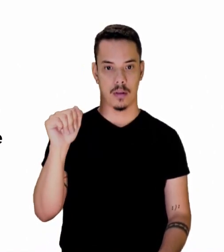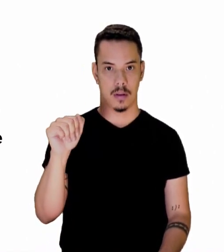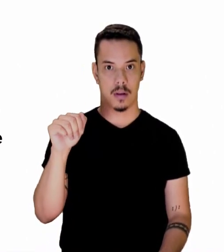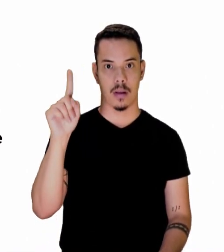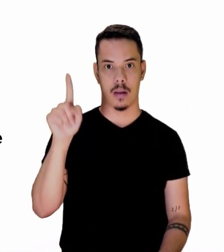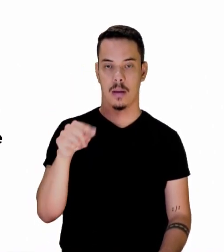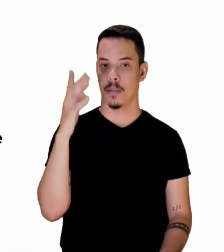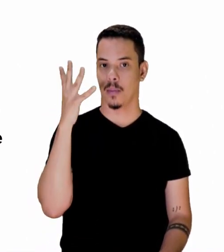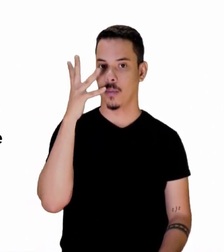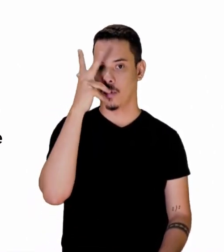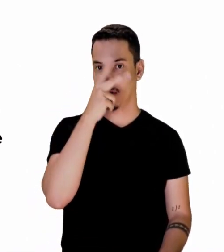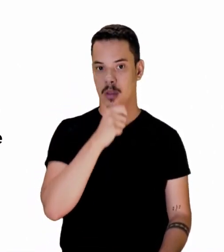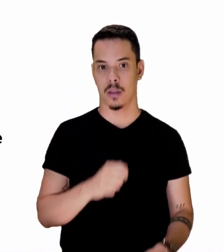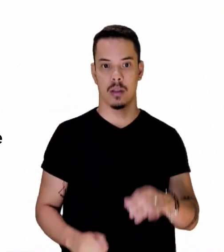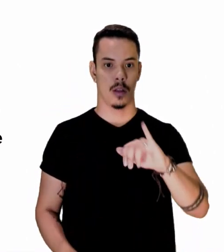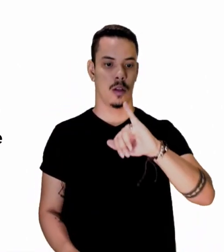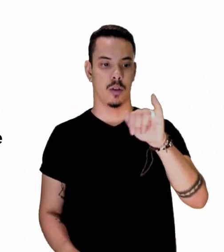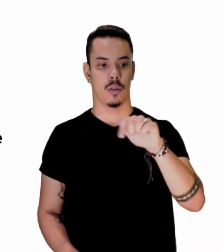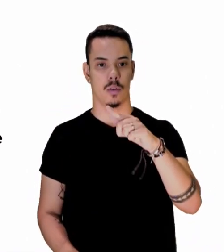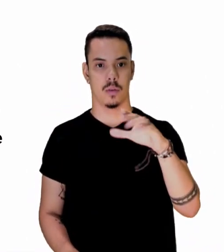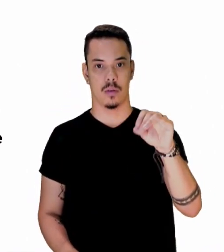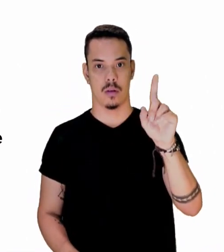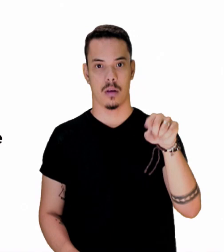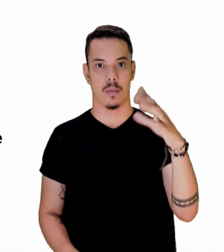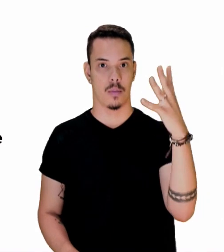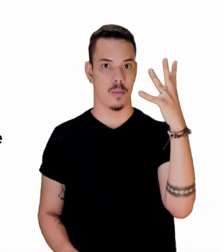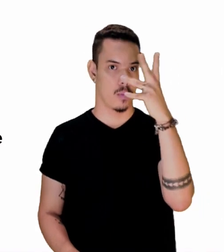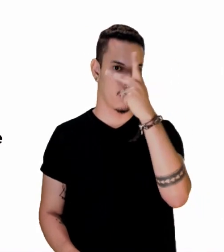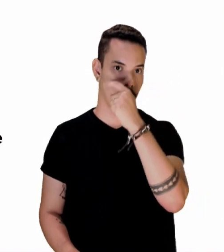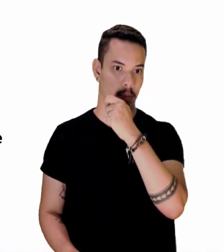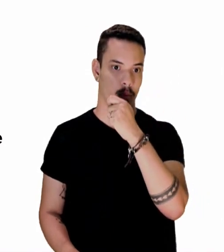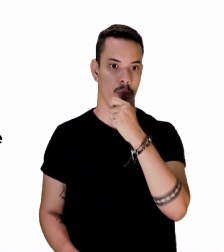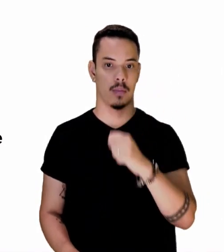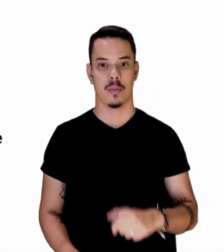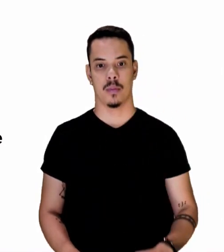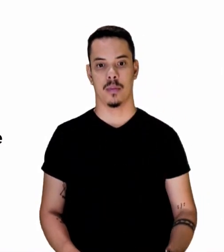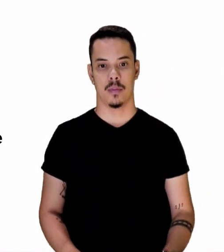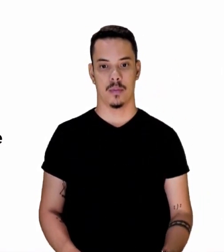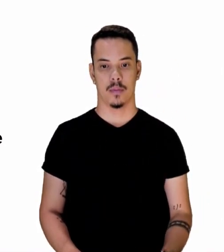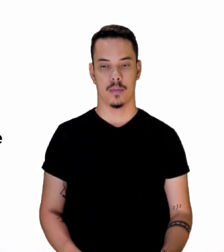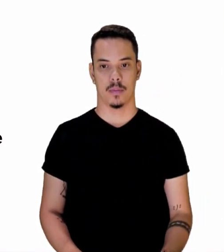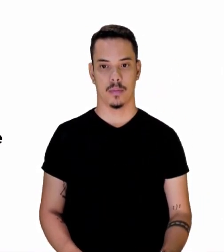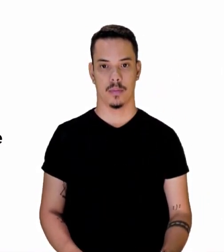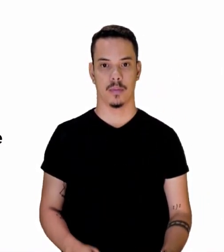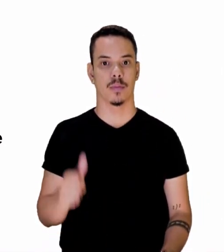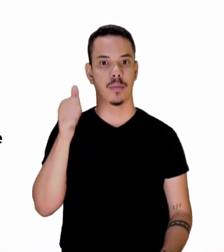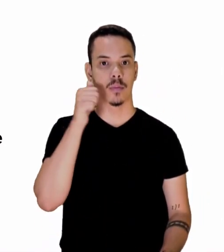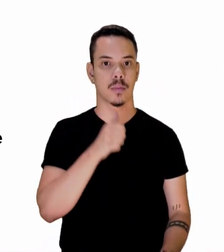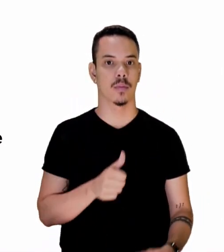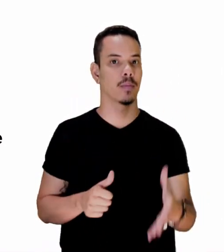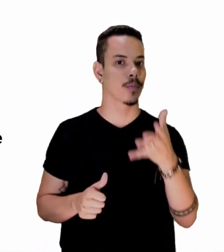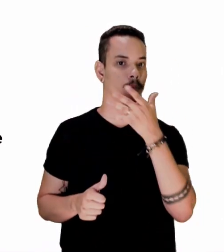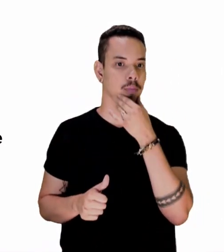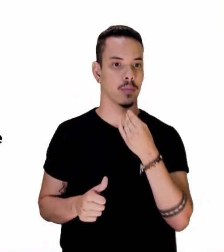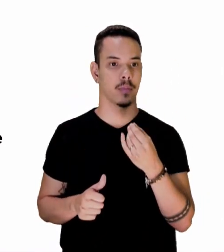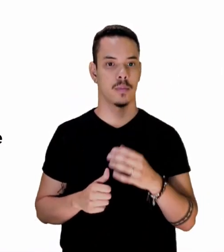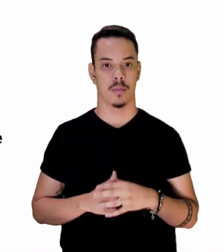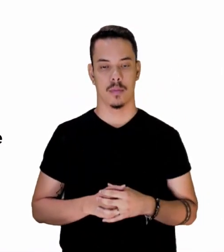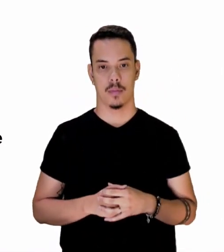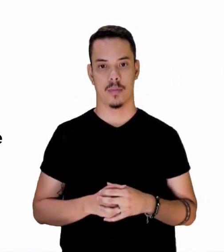João é bonito. Olha, bonita e bonito são o quê? Adjetivo. Então, houve a